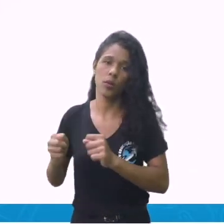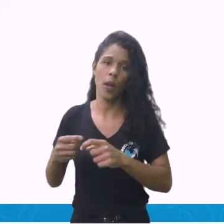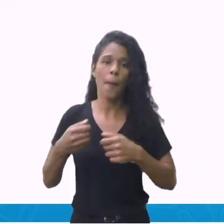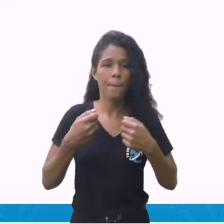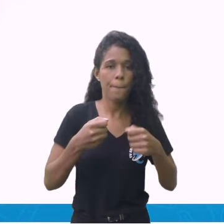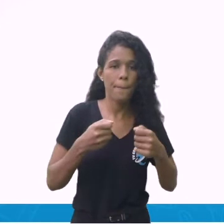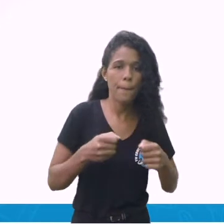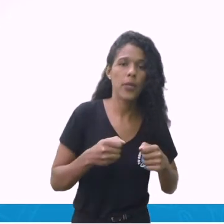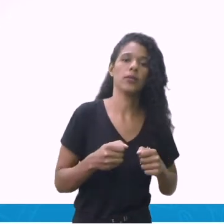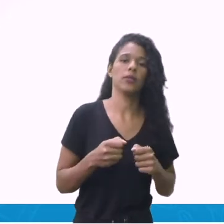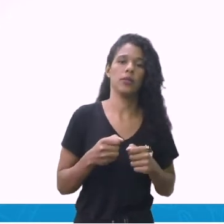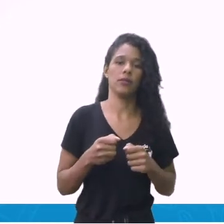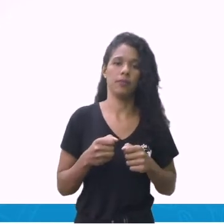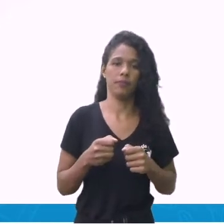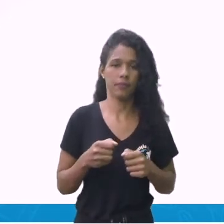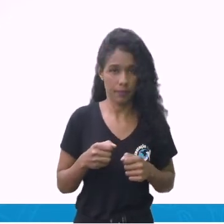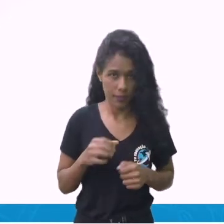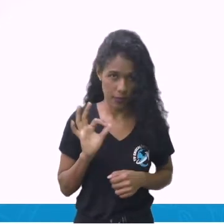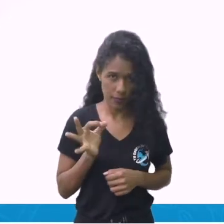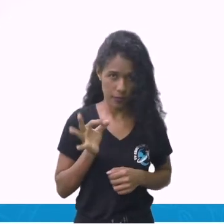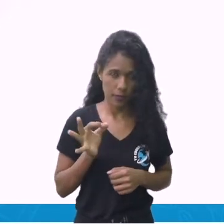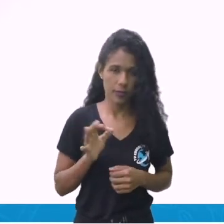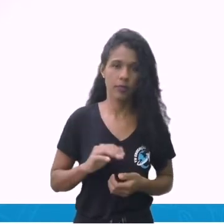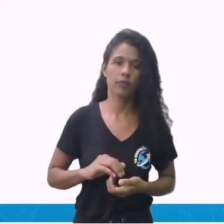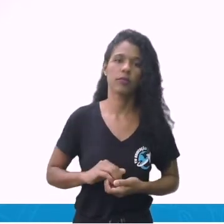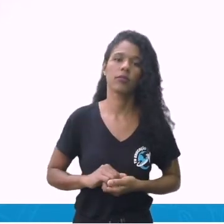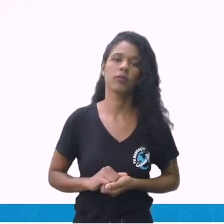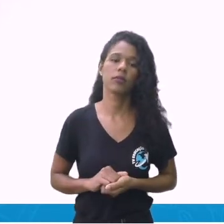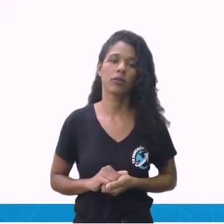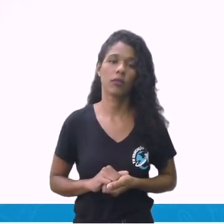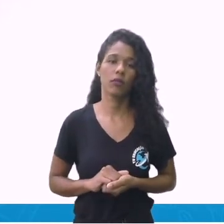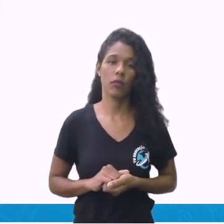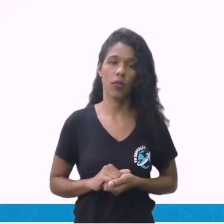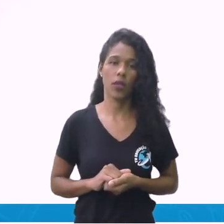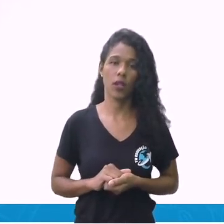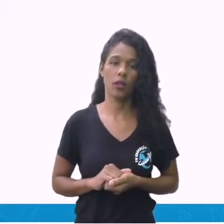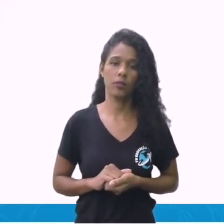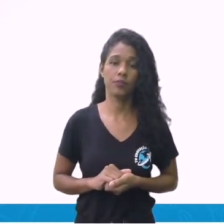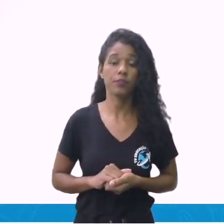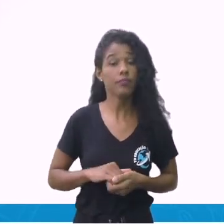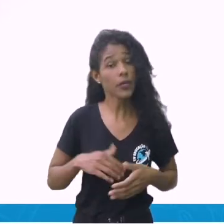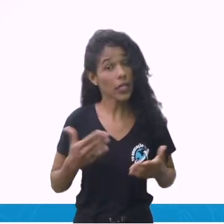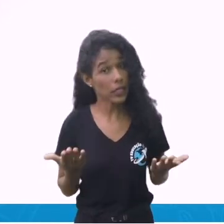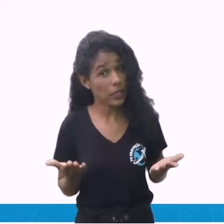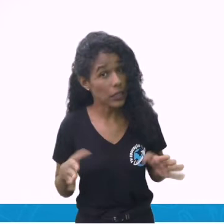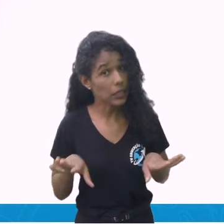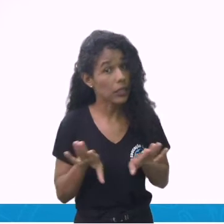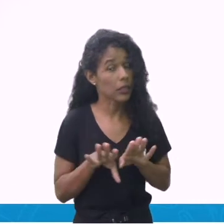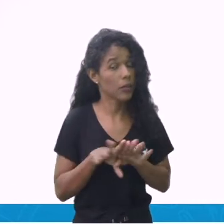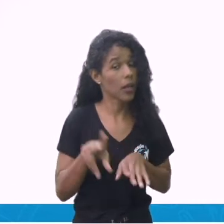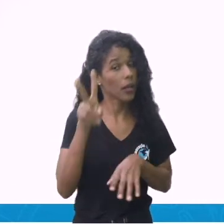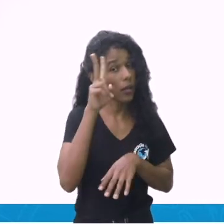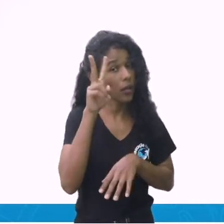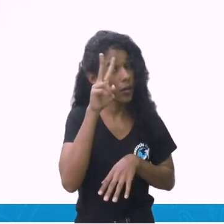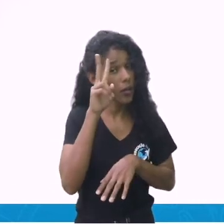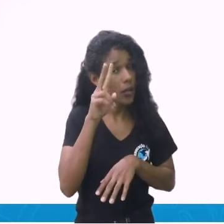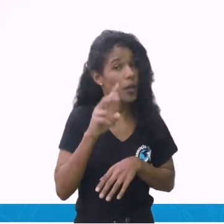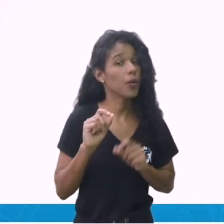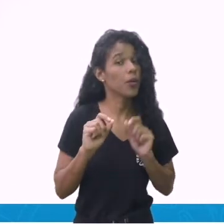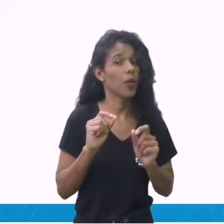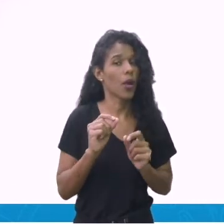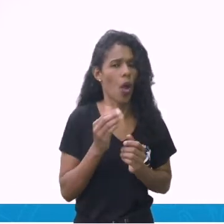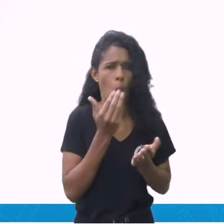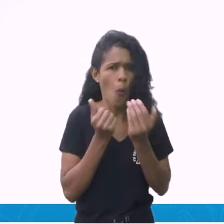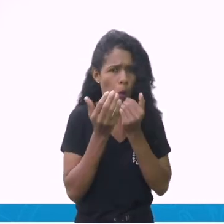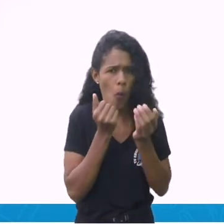de lipídios, tá certo? E na quantidade adequada. Veja que eu